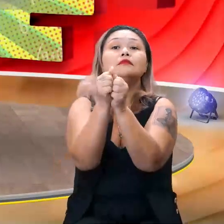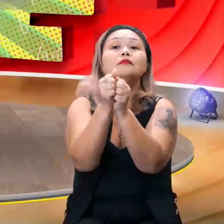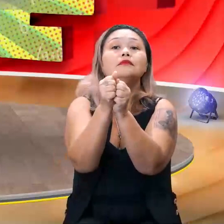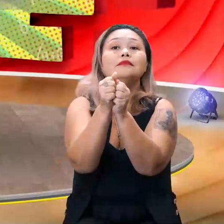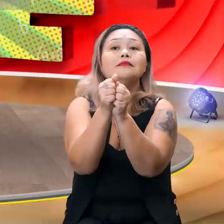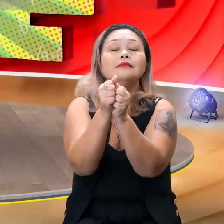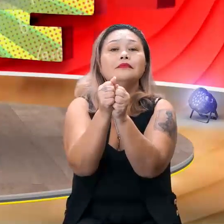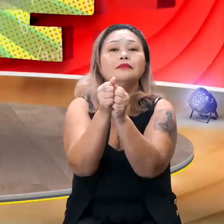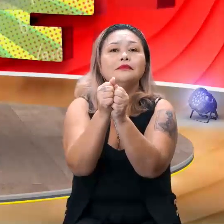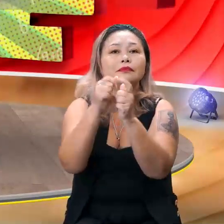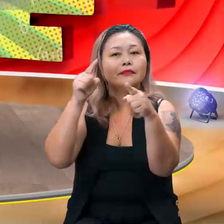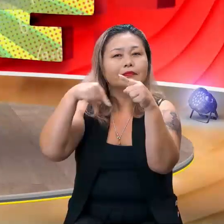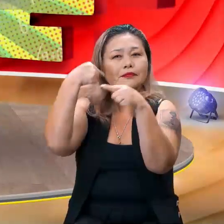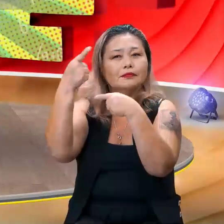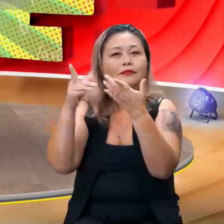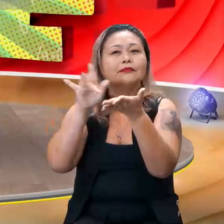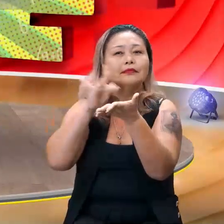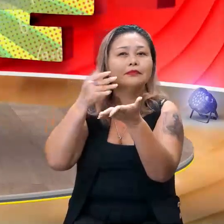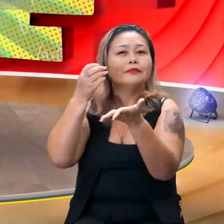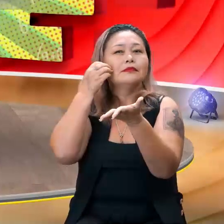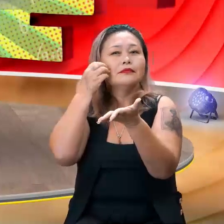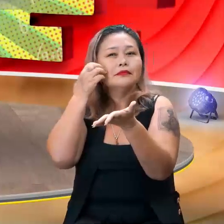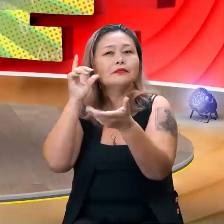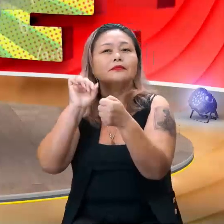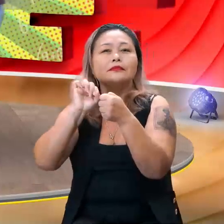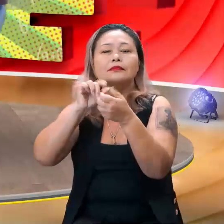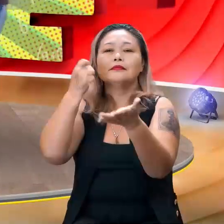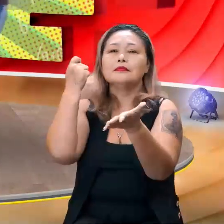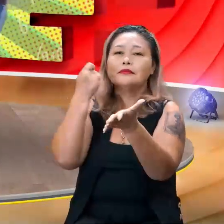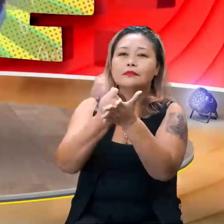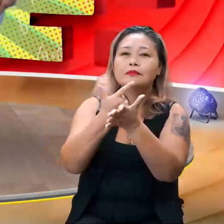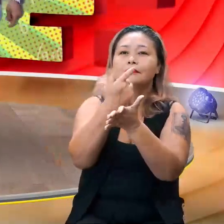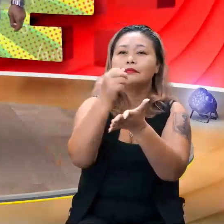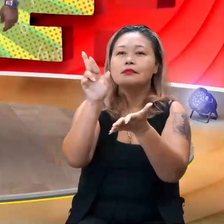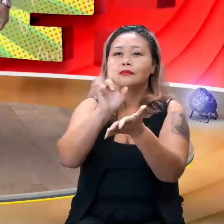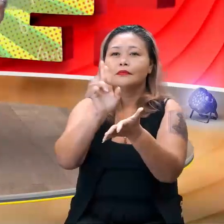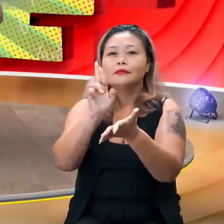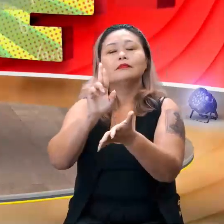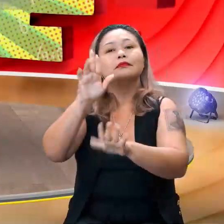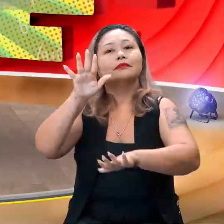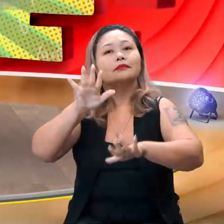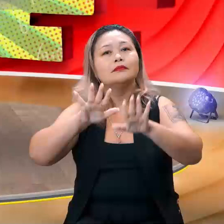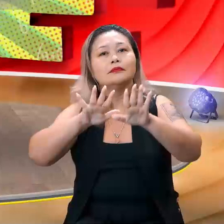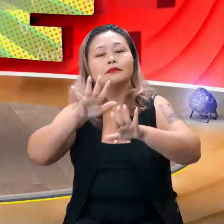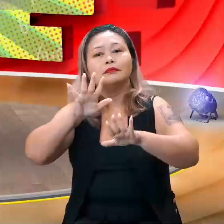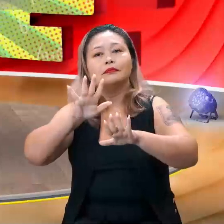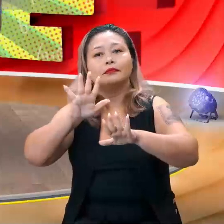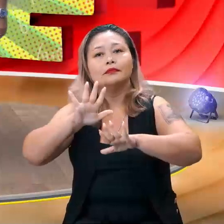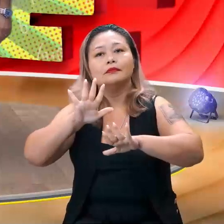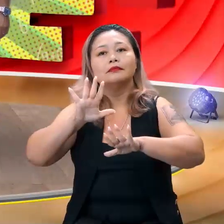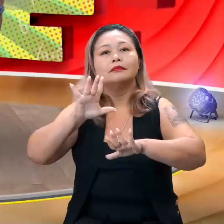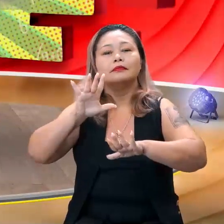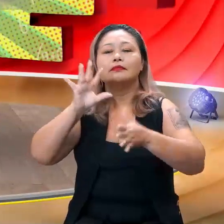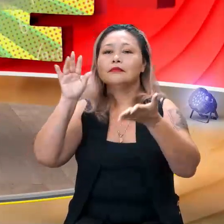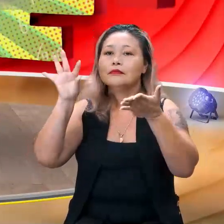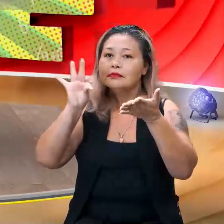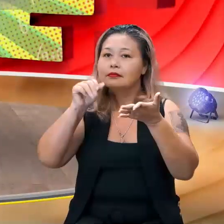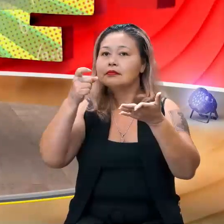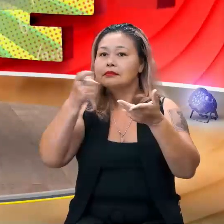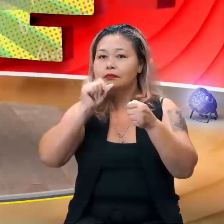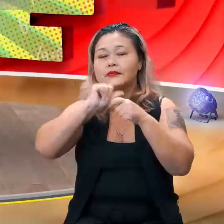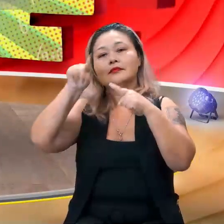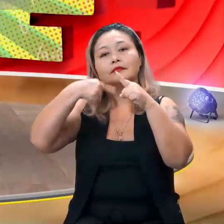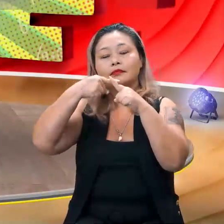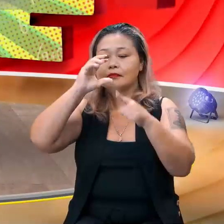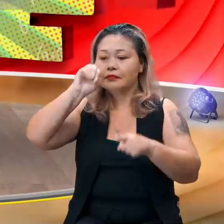dependente, né? Aí. Lá na franquia de celular que cobrava um valor de 20 reais, né? Por taxa, né? Mais 0,05